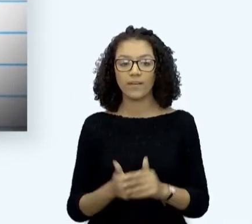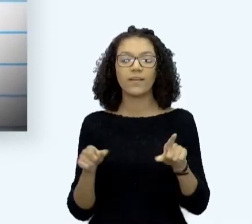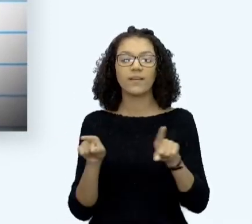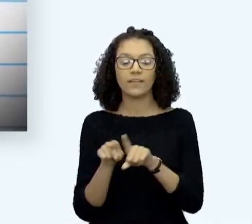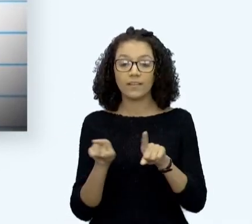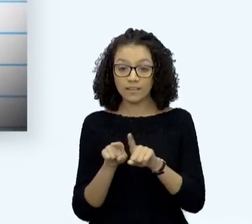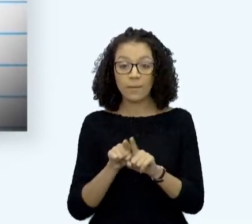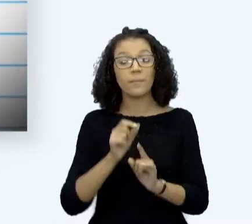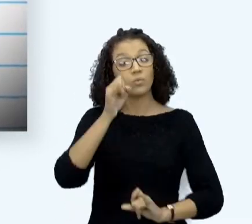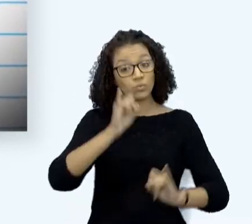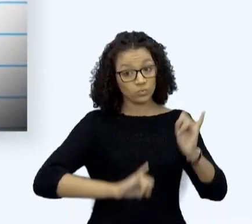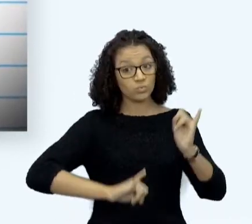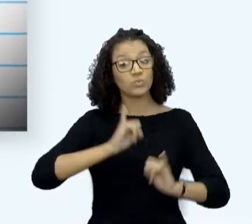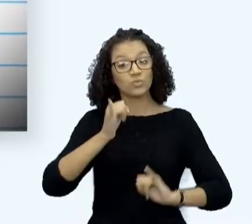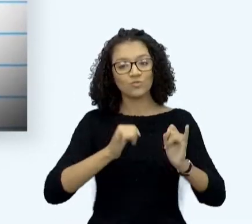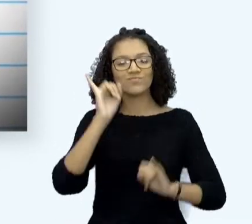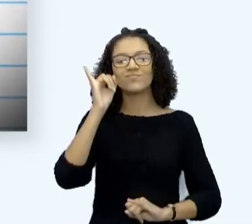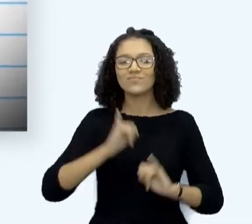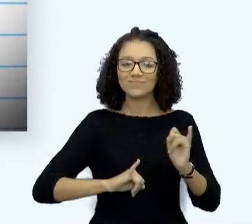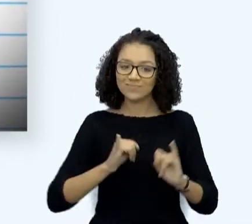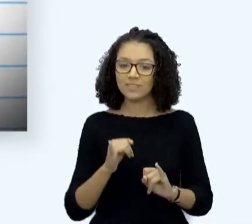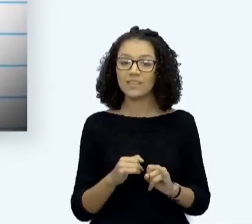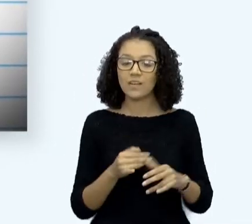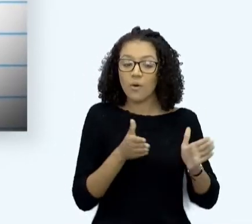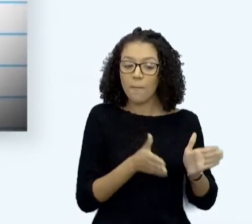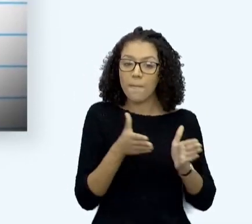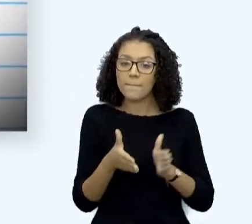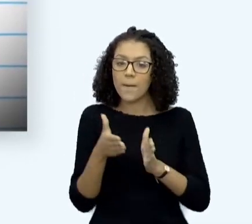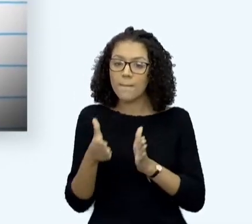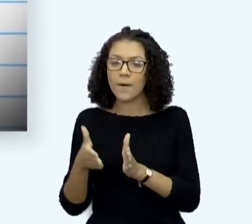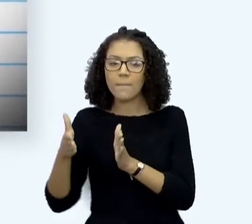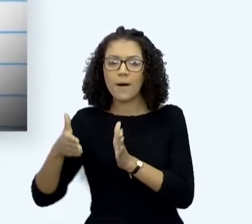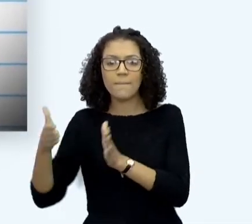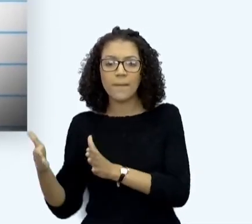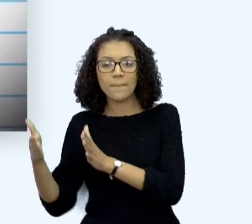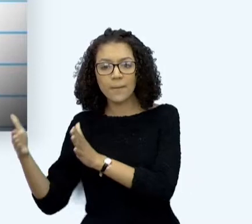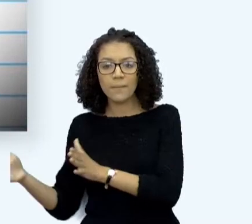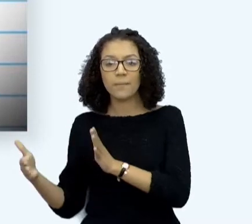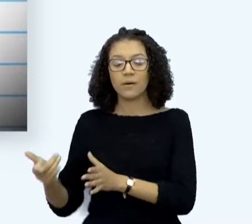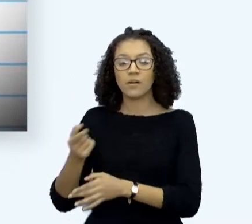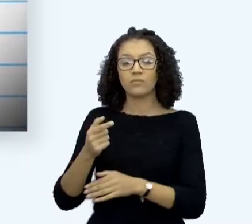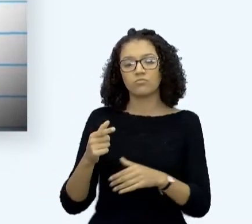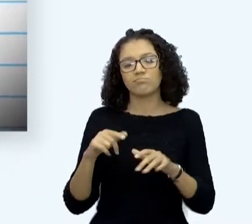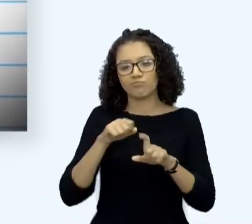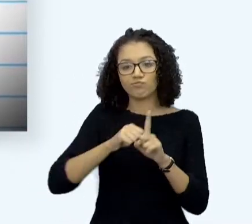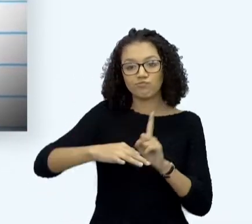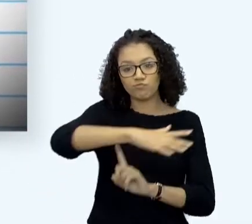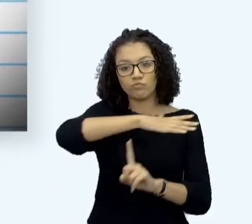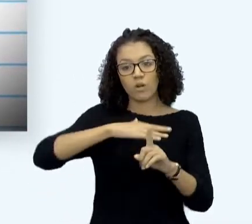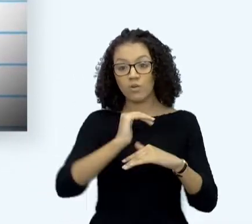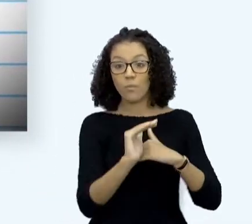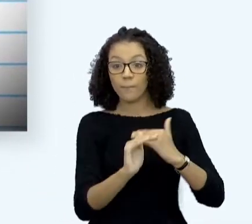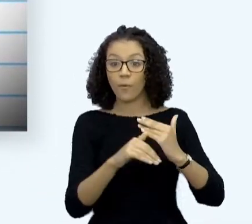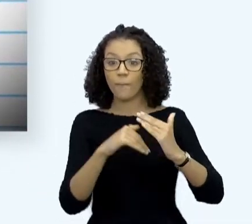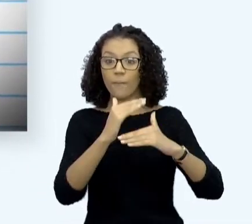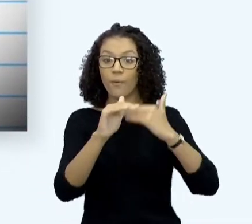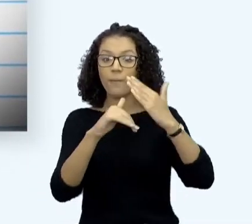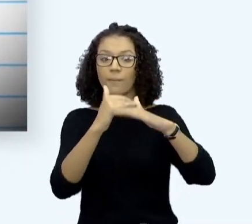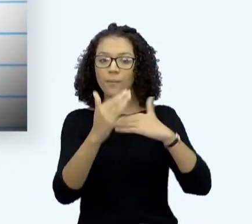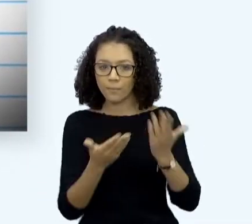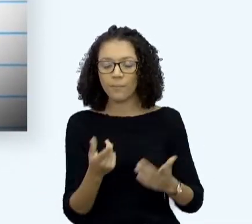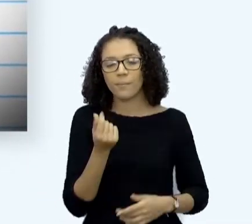setor industrial. A industrialização é um processo de enorme importância para o desenvolvimento de uma sociedade, pois gera crescimento